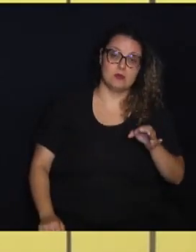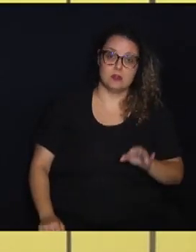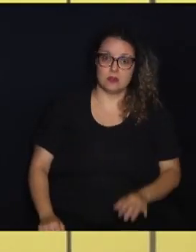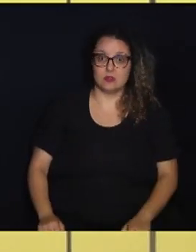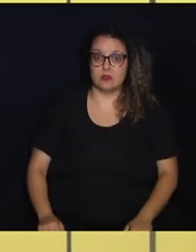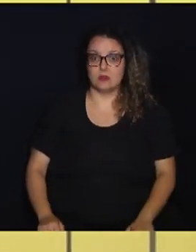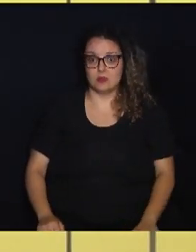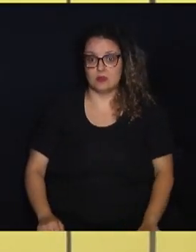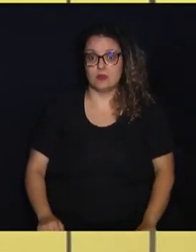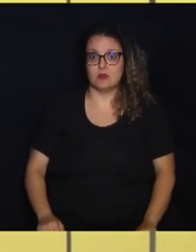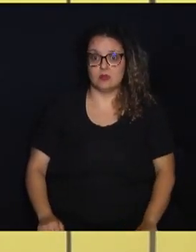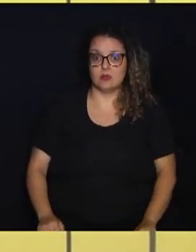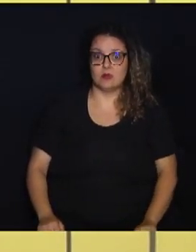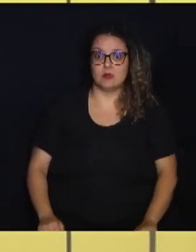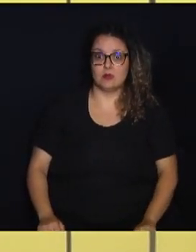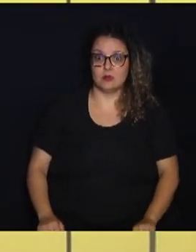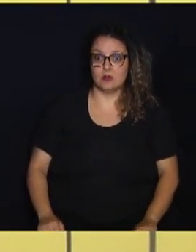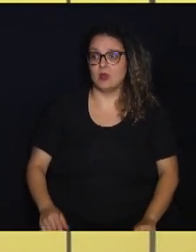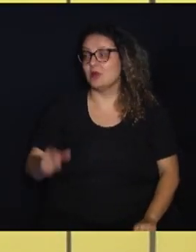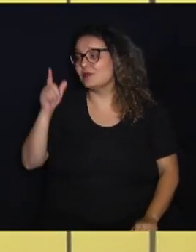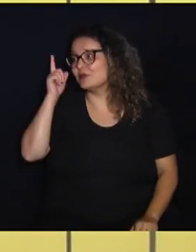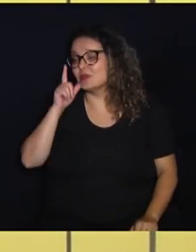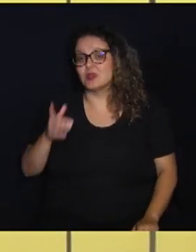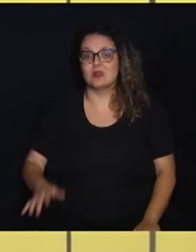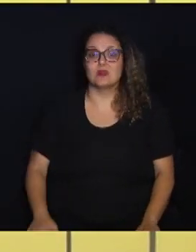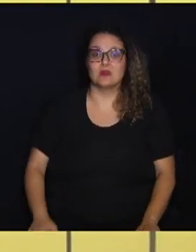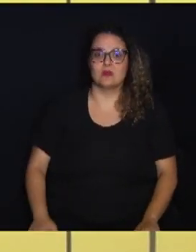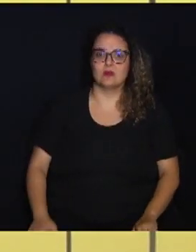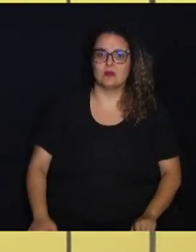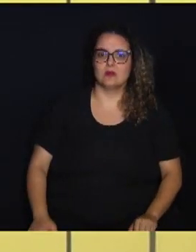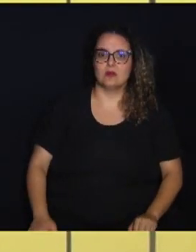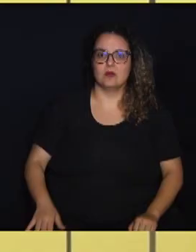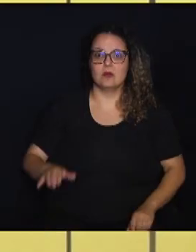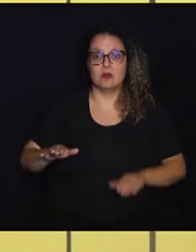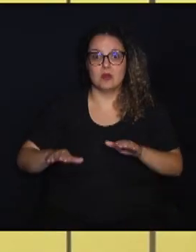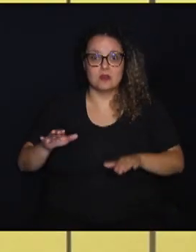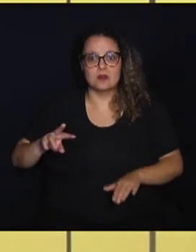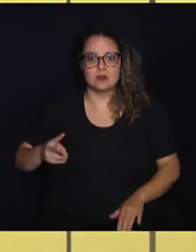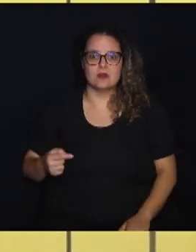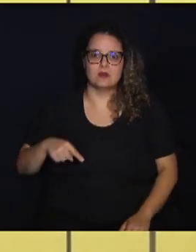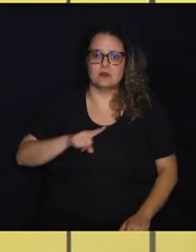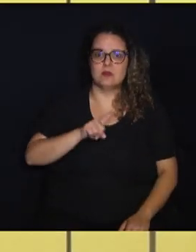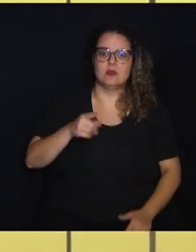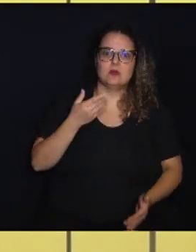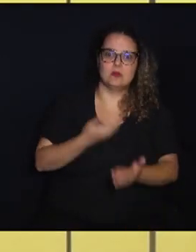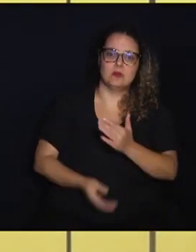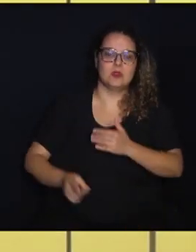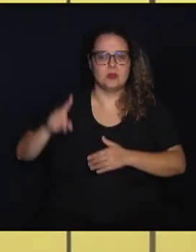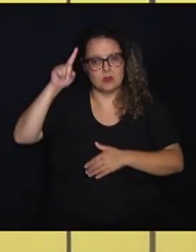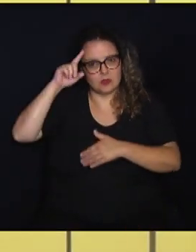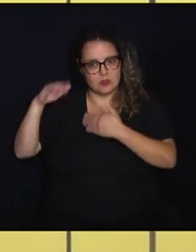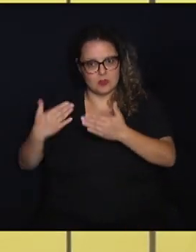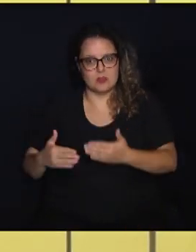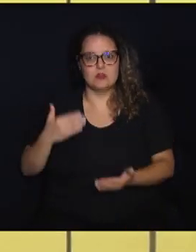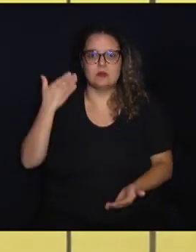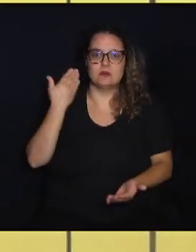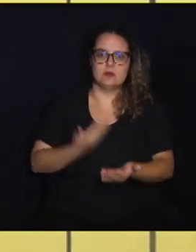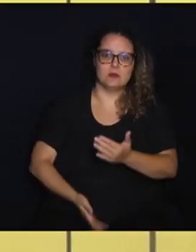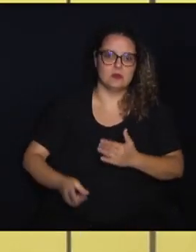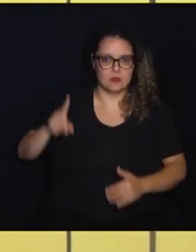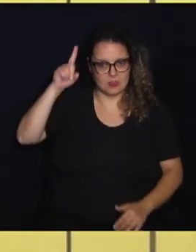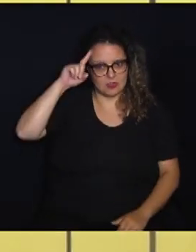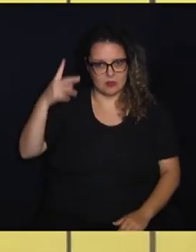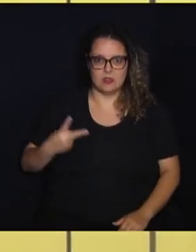mais que você fale, nossa, eu não tô conseguindo ir, fala, vai uma vez ou outra, só pra você não perder a rotina. Porque se você perder a rotina pela